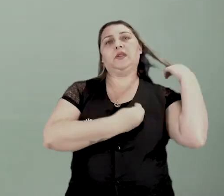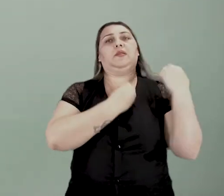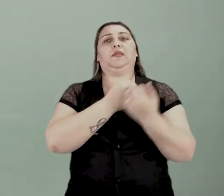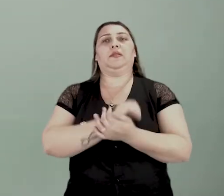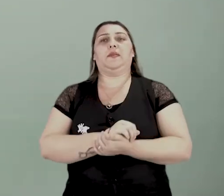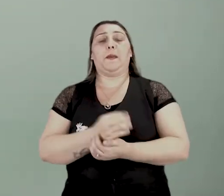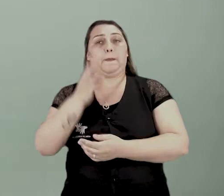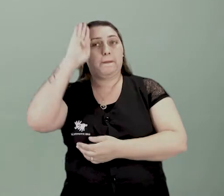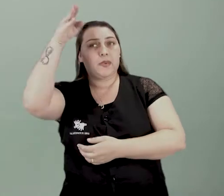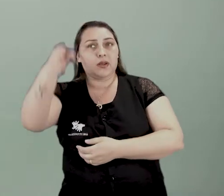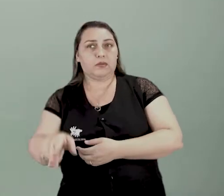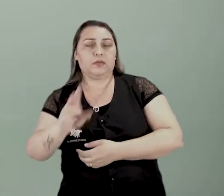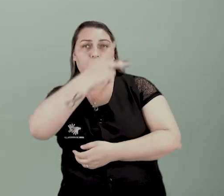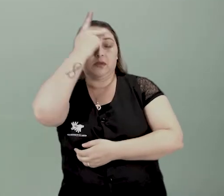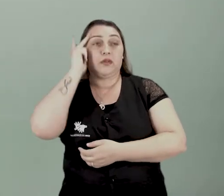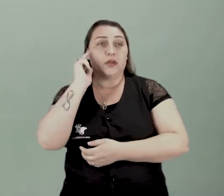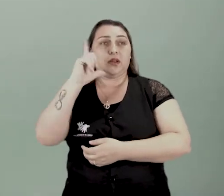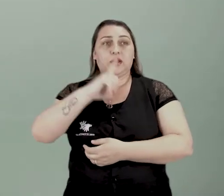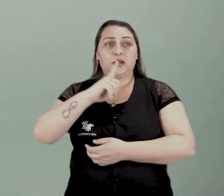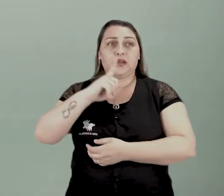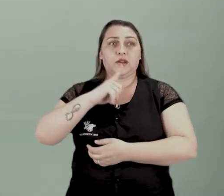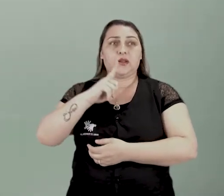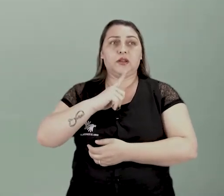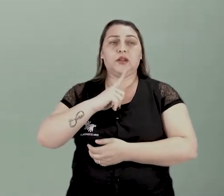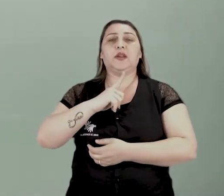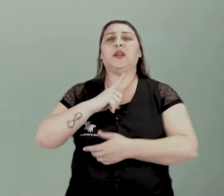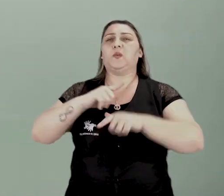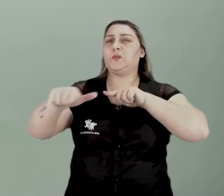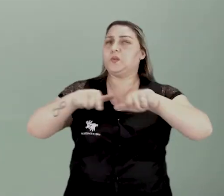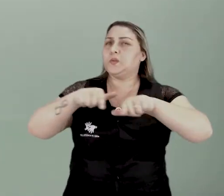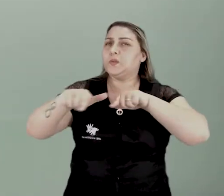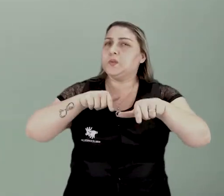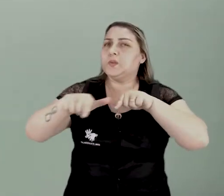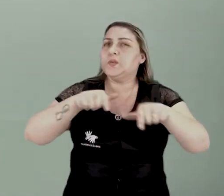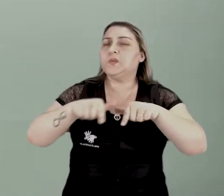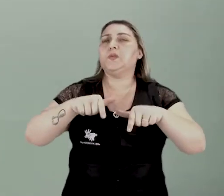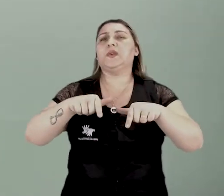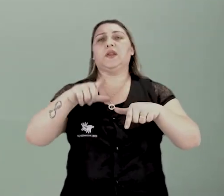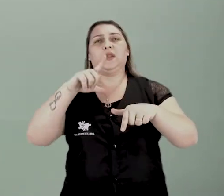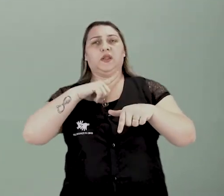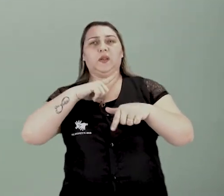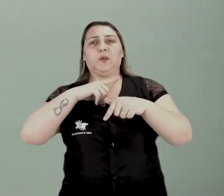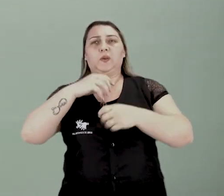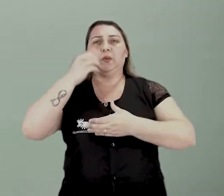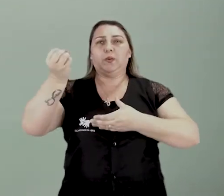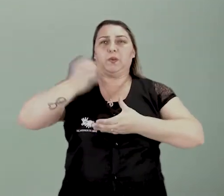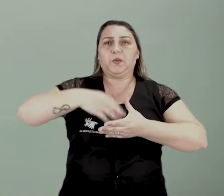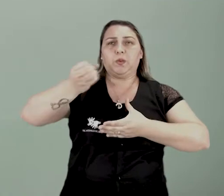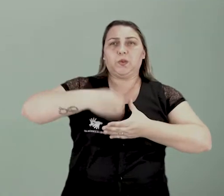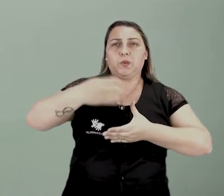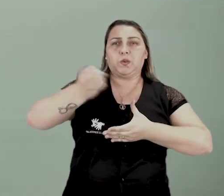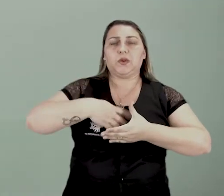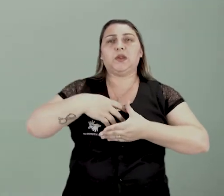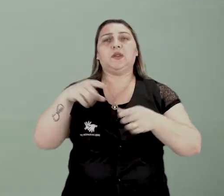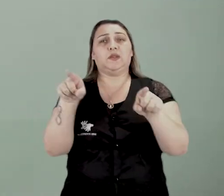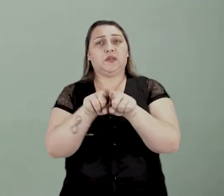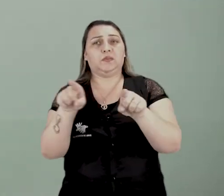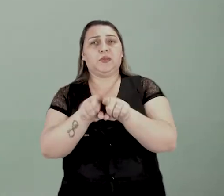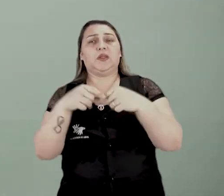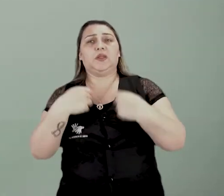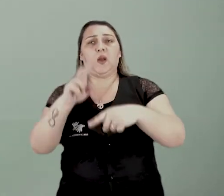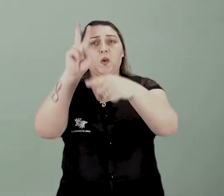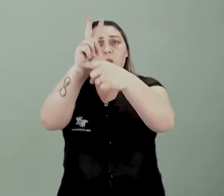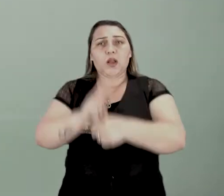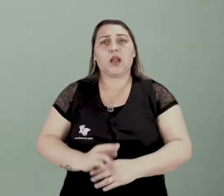né? Principalmente para as pessoas que têm um dia corrido de trabalho, que têm muito estresse, né? Que tem que cuidar